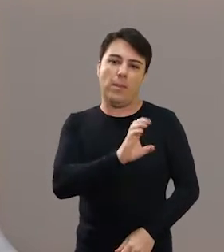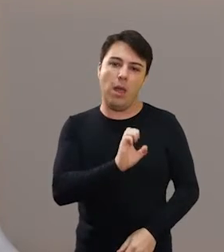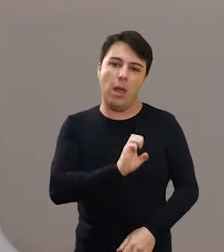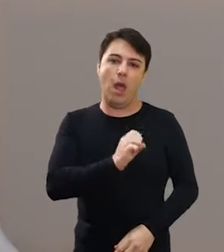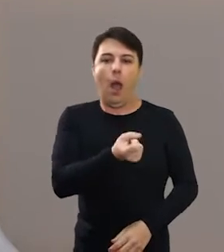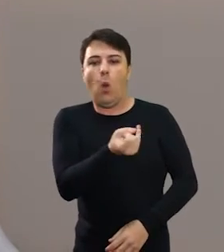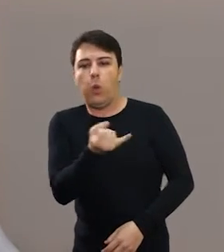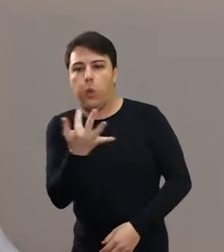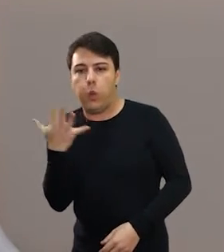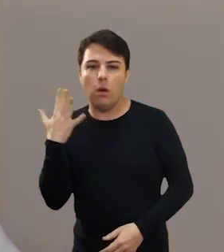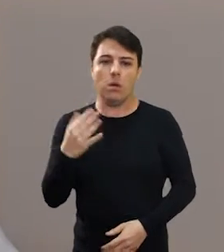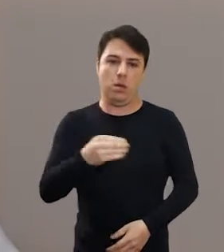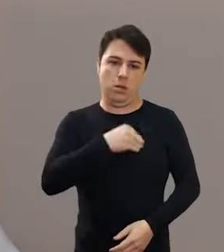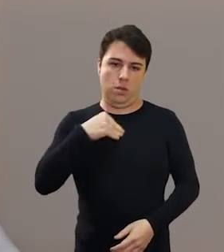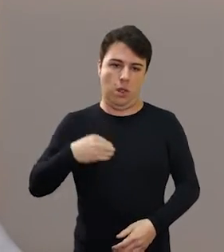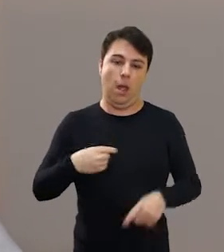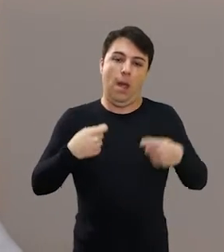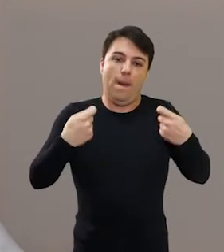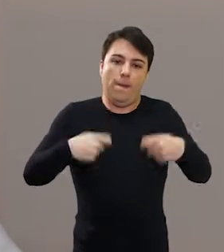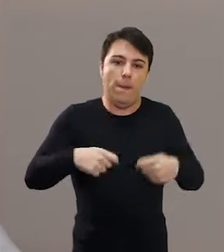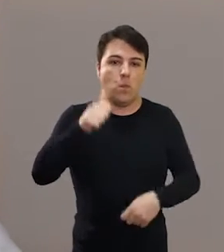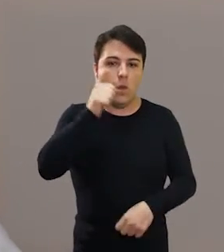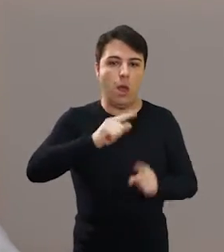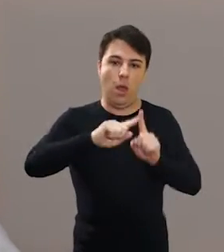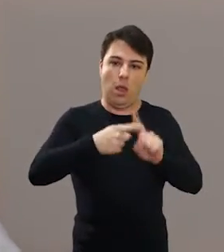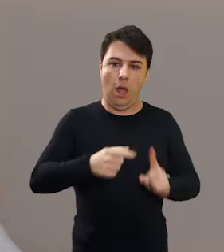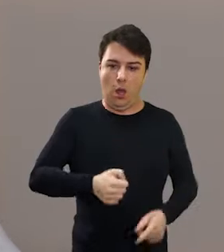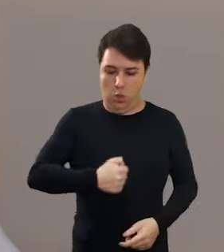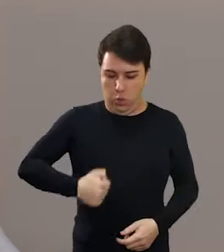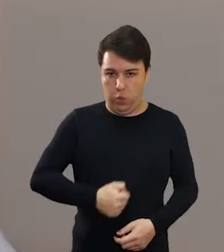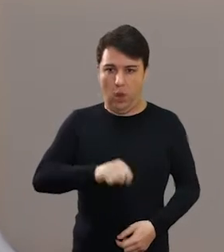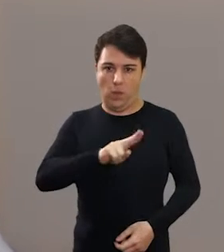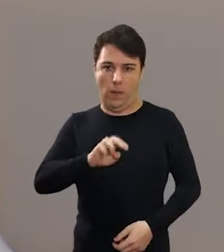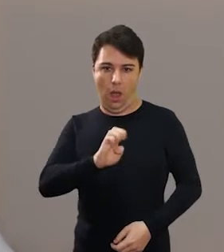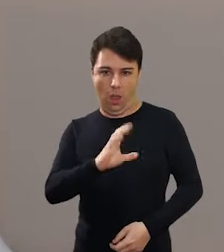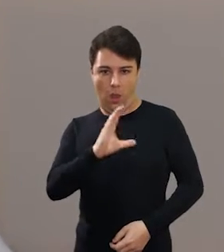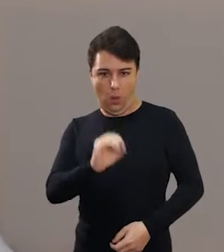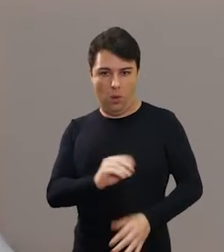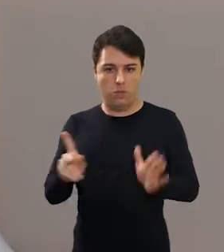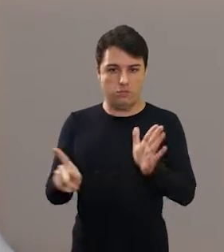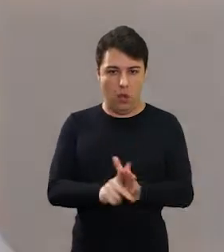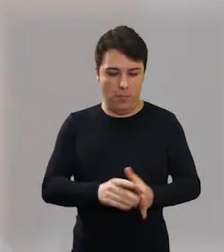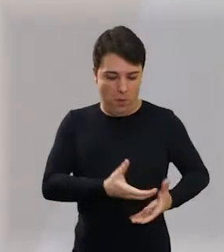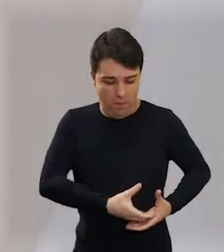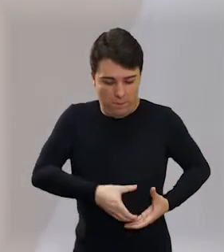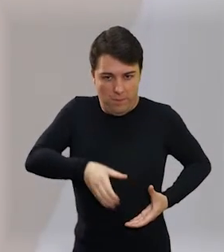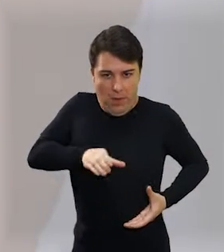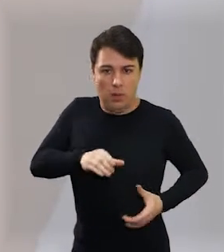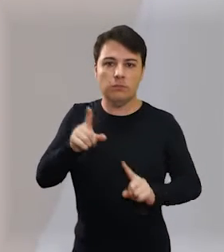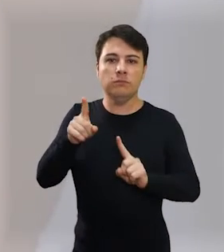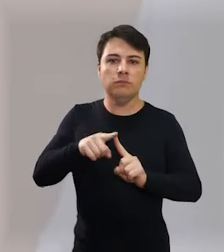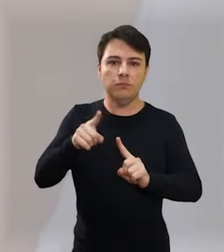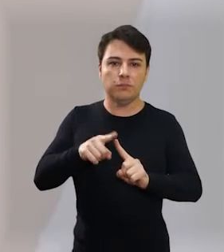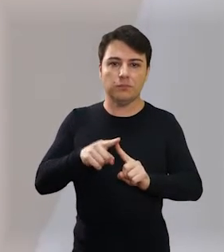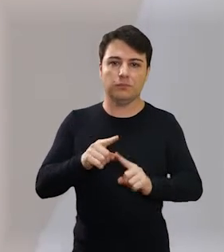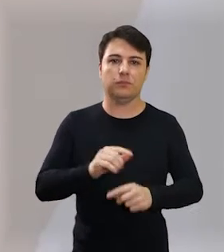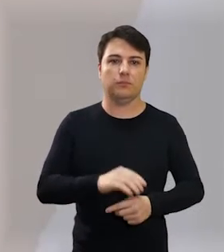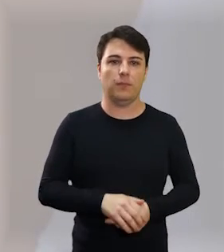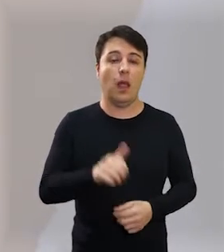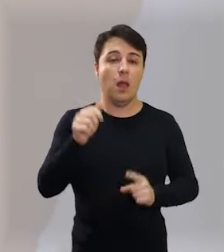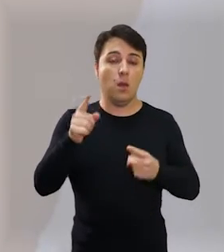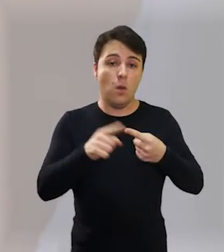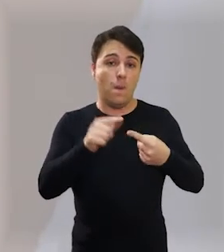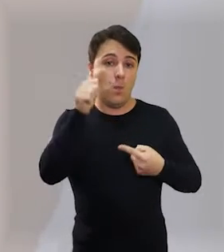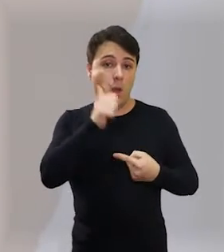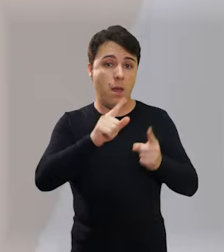fazer essa ultrassonografia ainda na gestação, é o que a gente chama de ecocardiograma fetal. Então, quem são essas gestantes? Então,